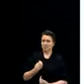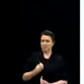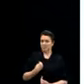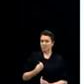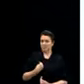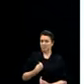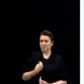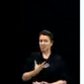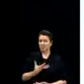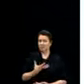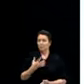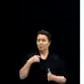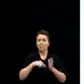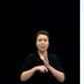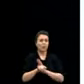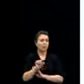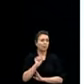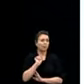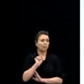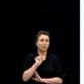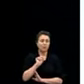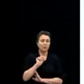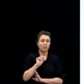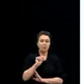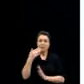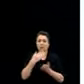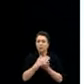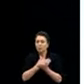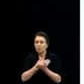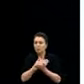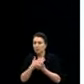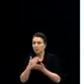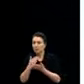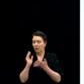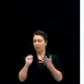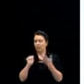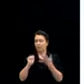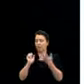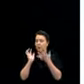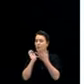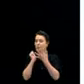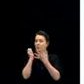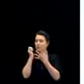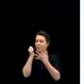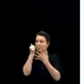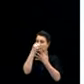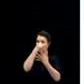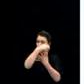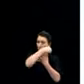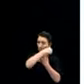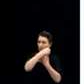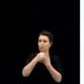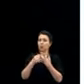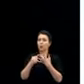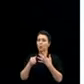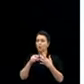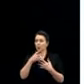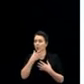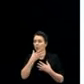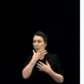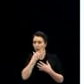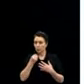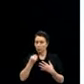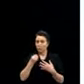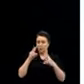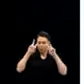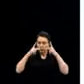a questão é, ao entrar numa cadeia alimentar da qual o homem faz parte, o ser humano faz parte,